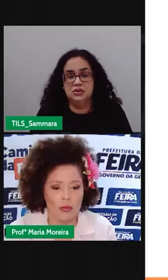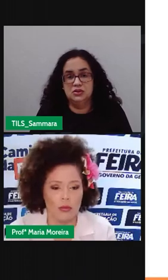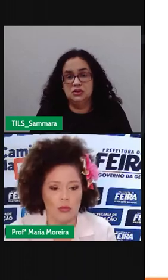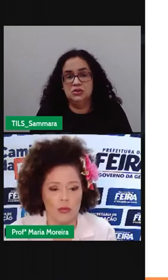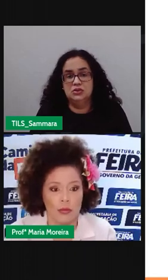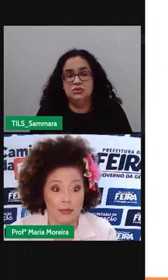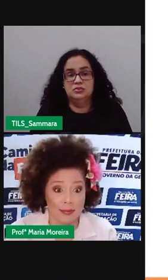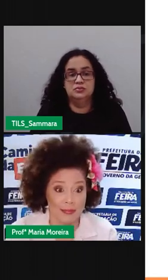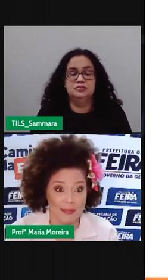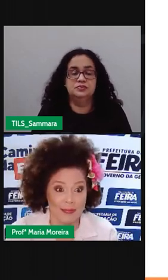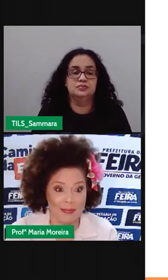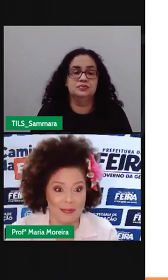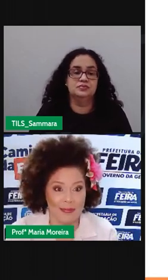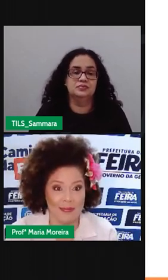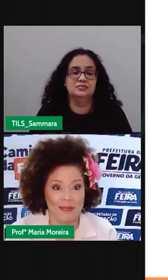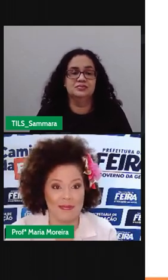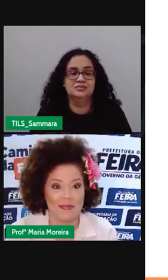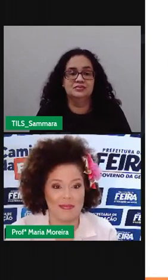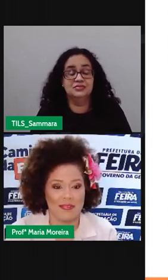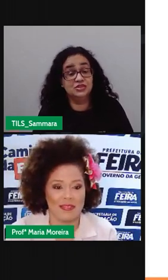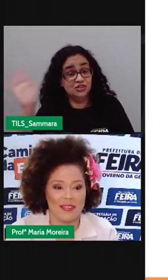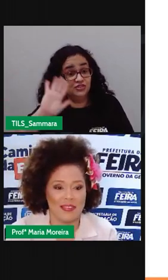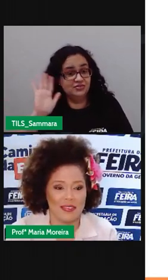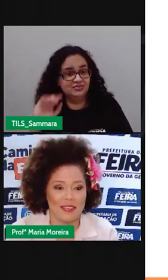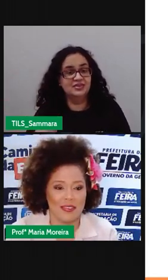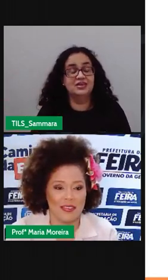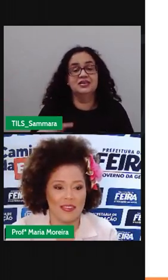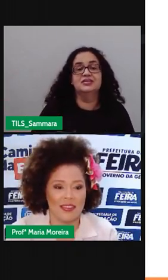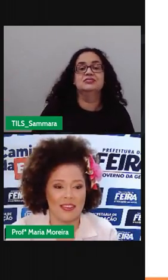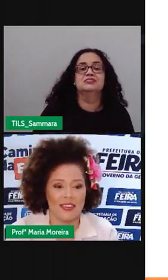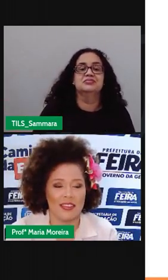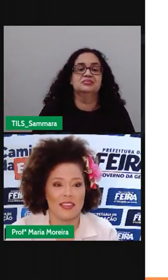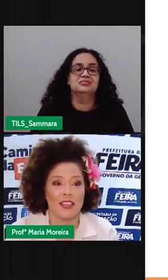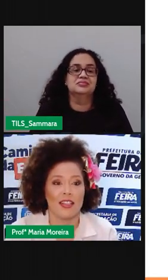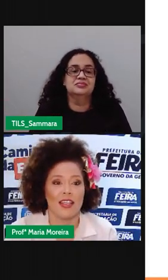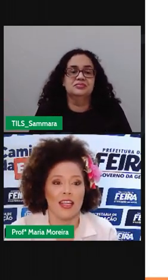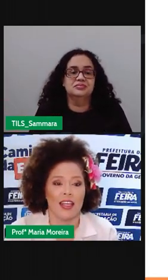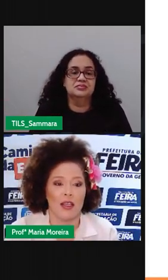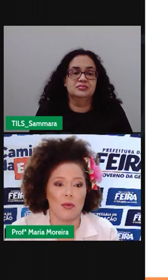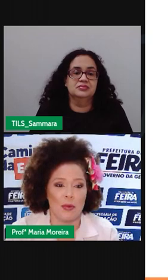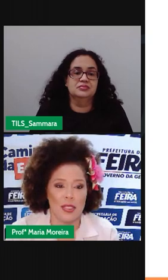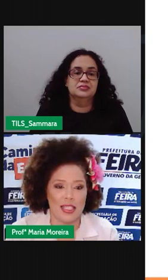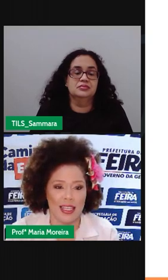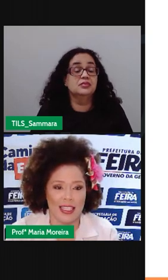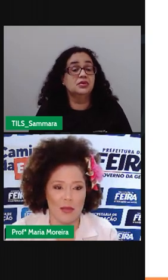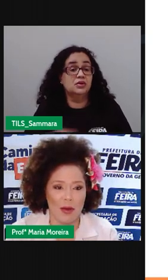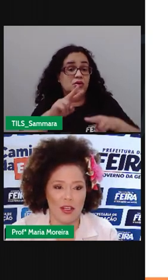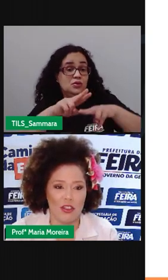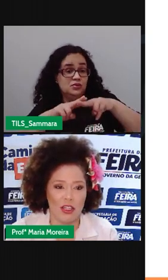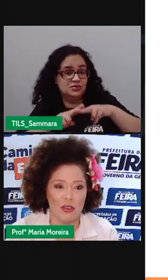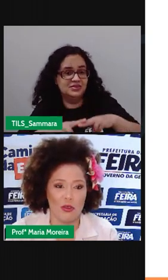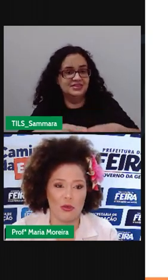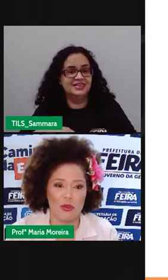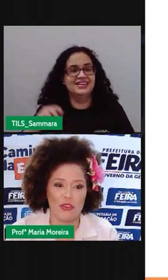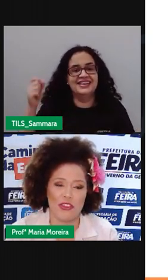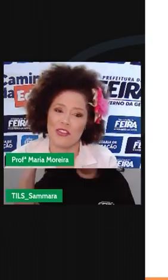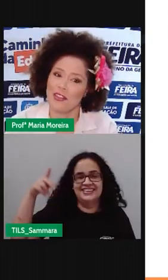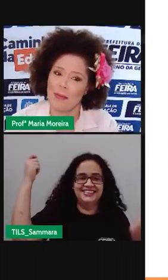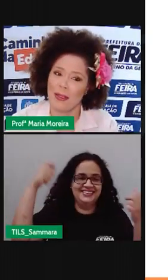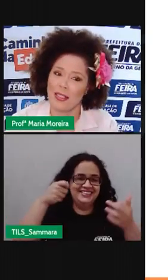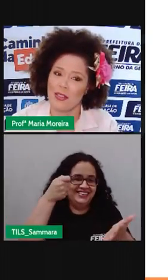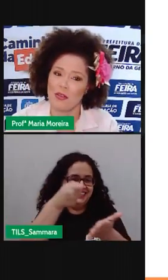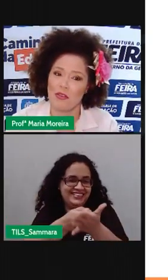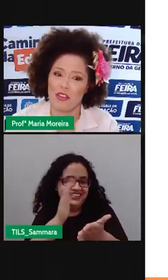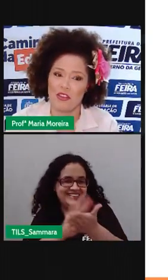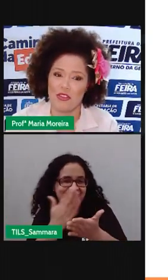entrevistas então é isso tchau tchau e até a próxima. Pois é somarem jogando duro gente na